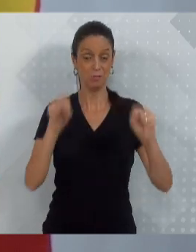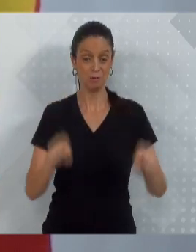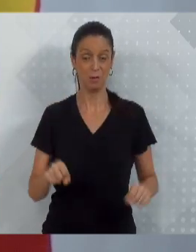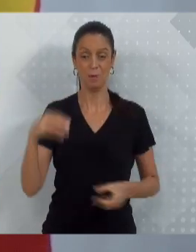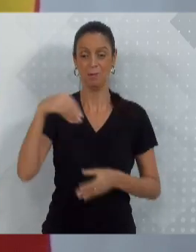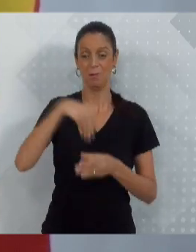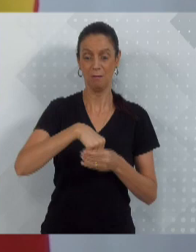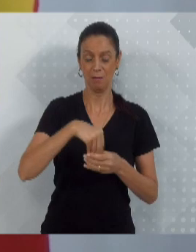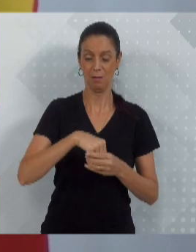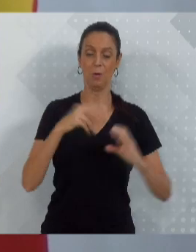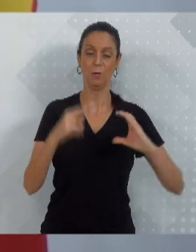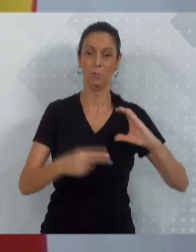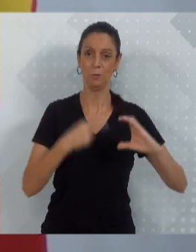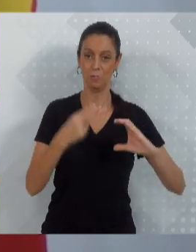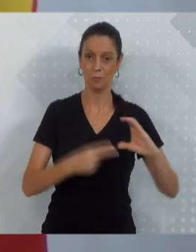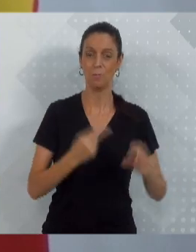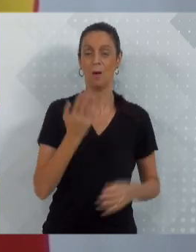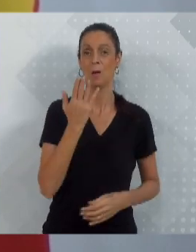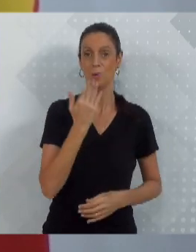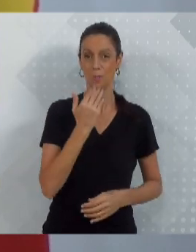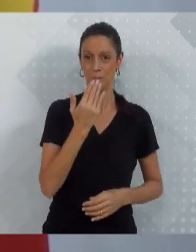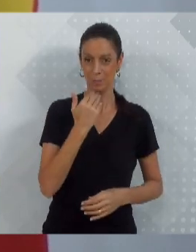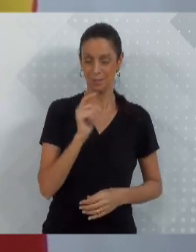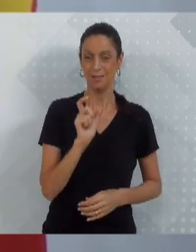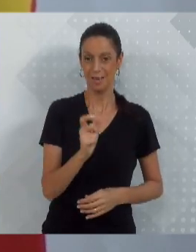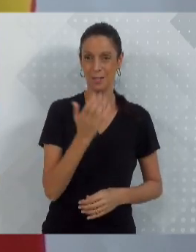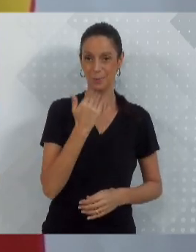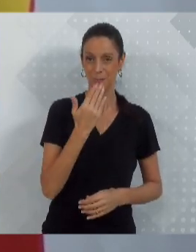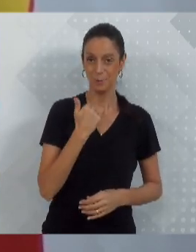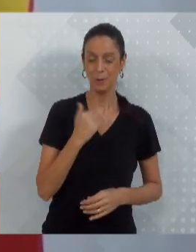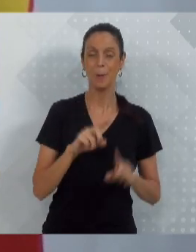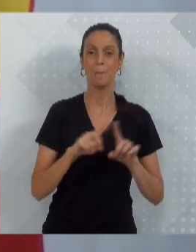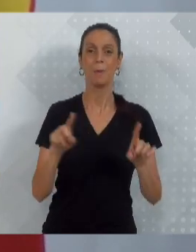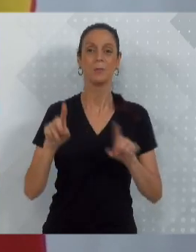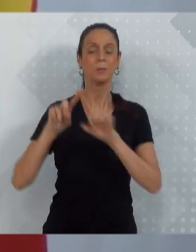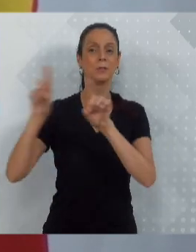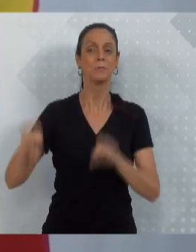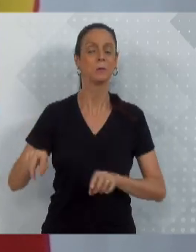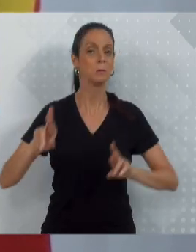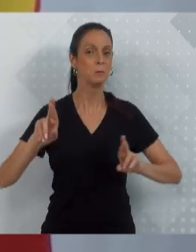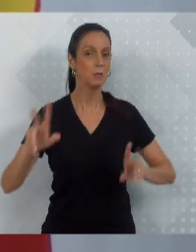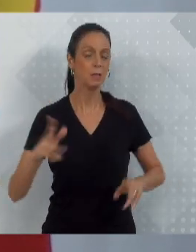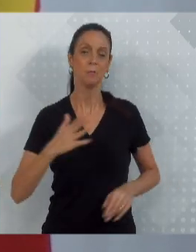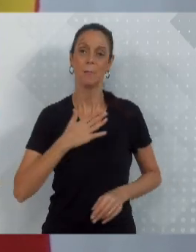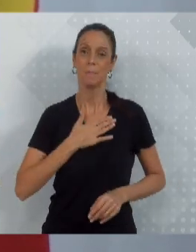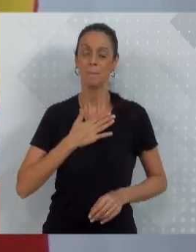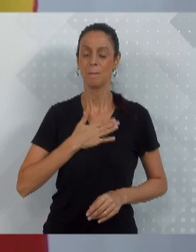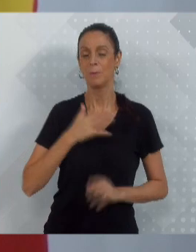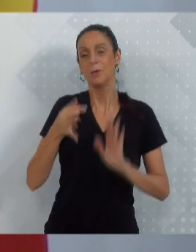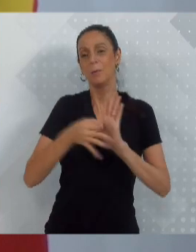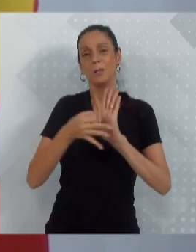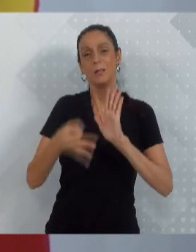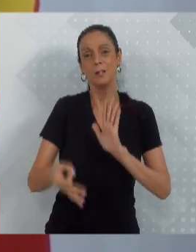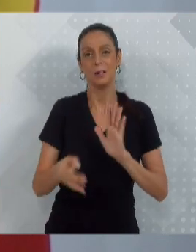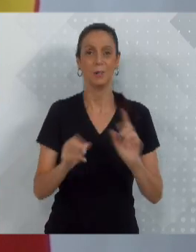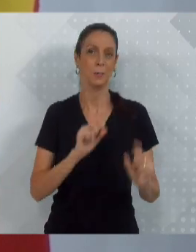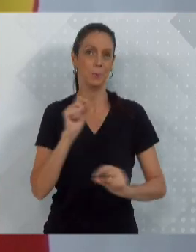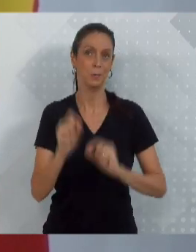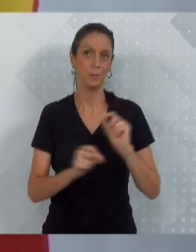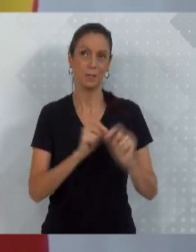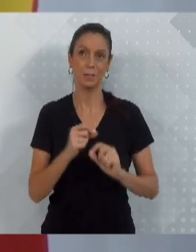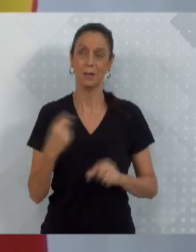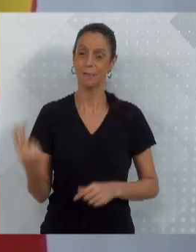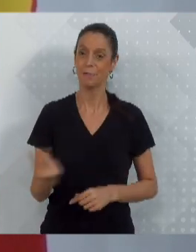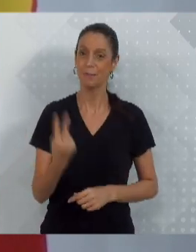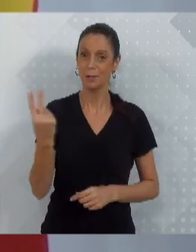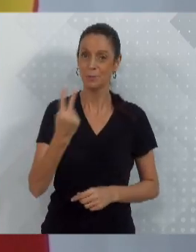casa com valor e para os servidores lá serem colocados de uma forma diferente. E eu tenho um posicionamento histórico em relação à